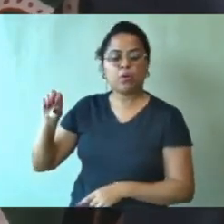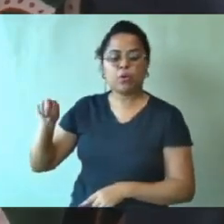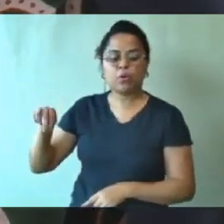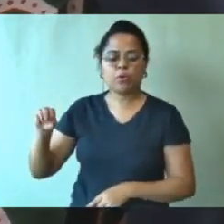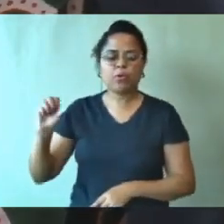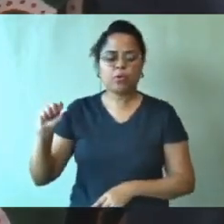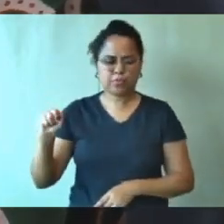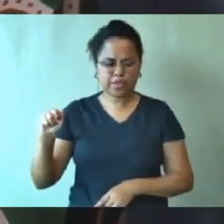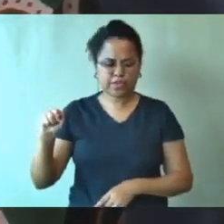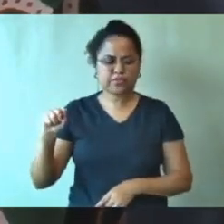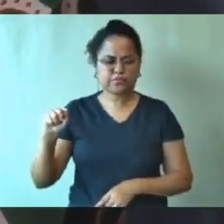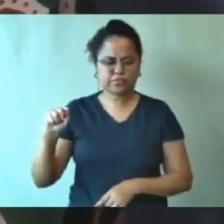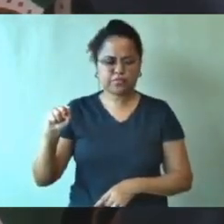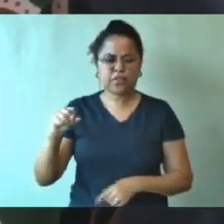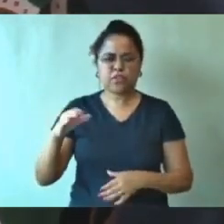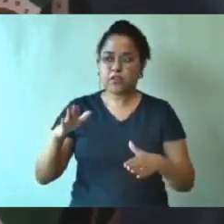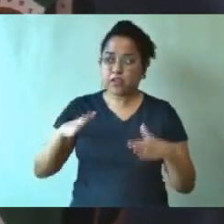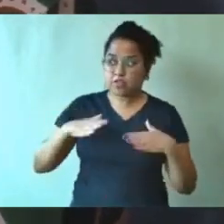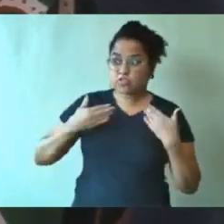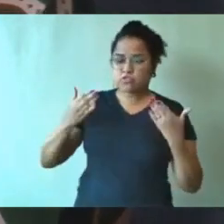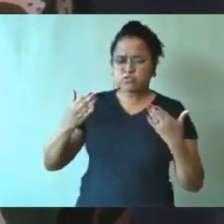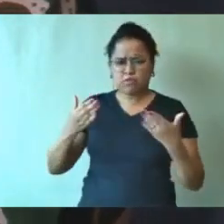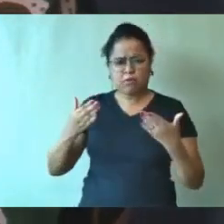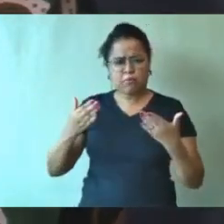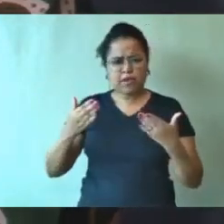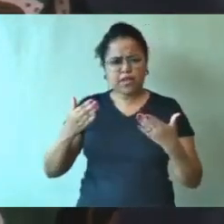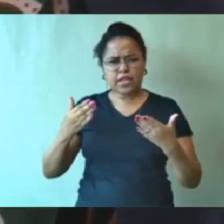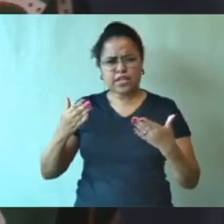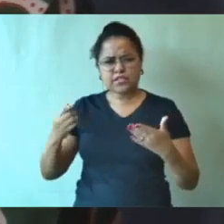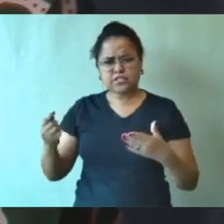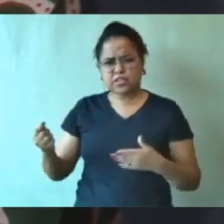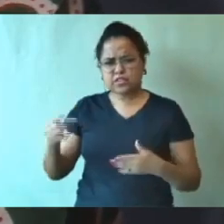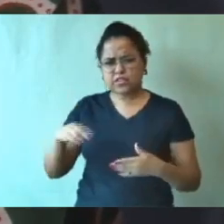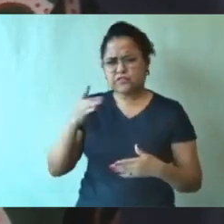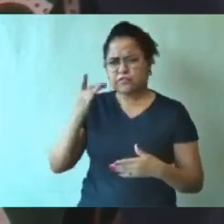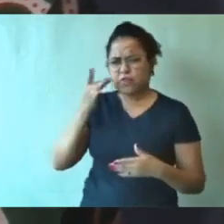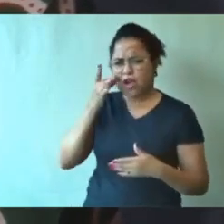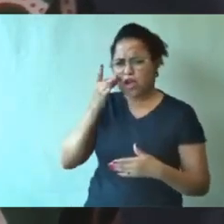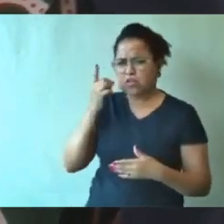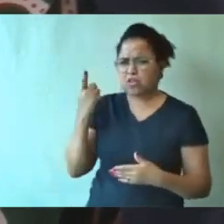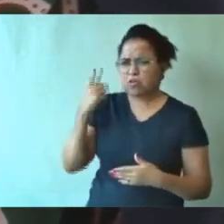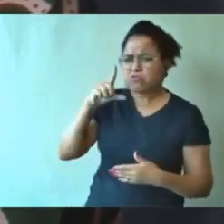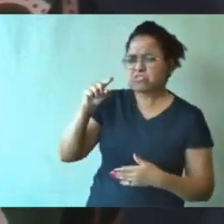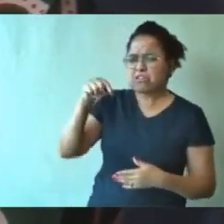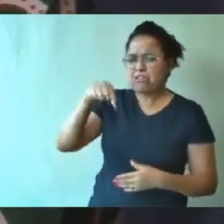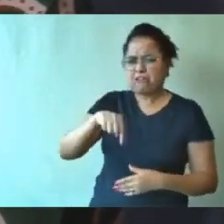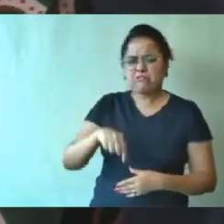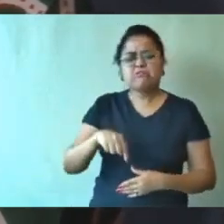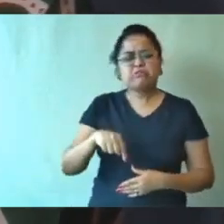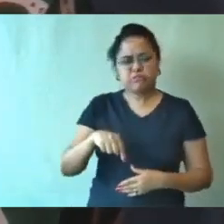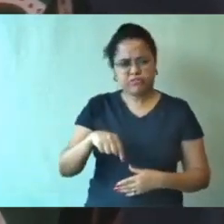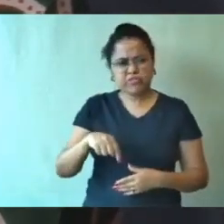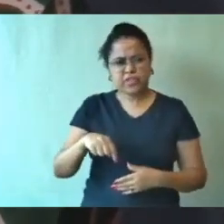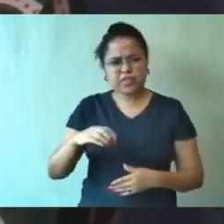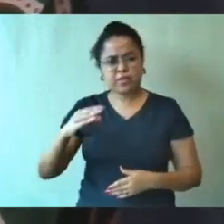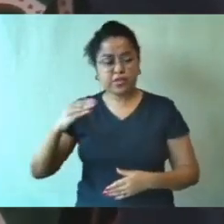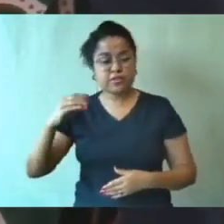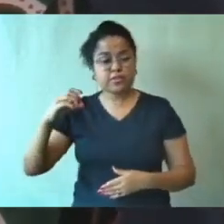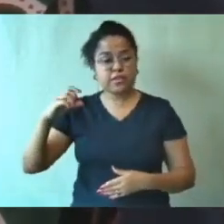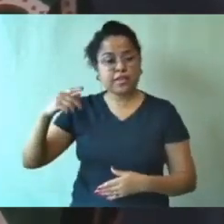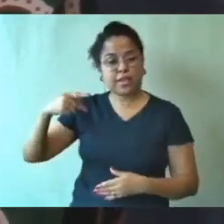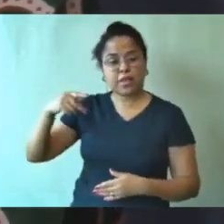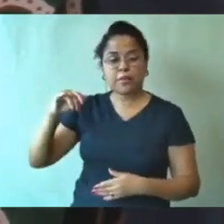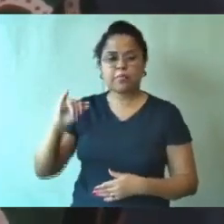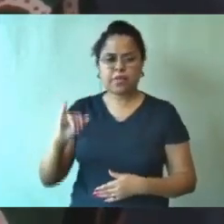nós fomos pegos de surpresa, né, com o não comparecimento do senhor Rubens. Por isso, né, nós tivemos que tomar aquelas medidas ali, porque é de